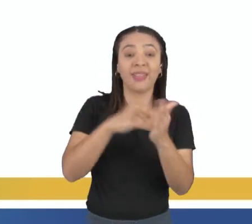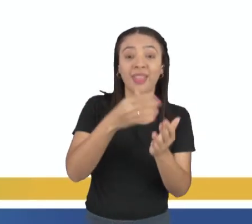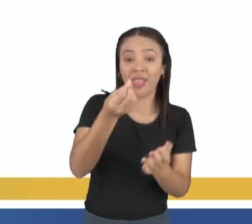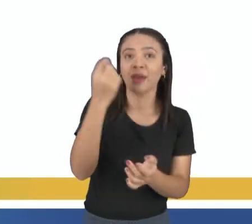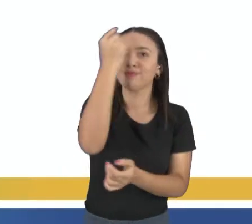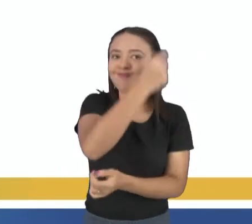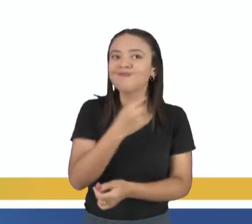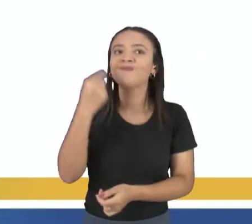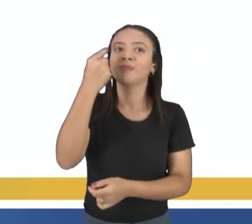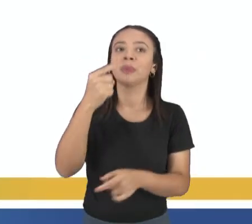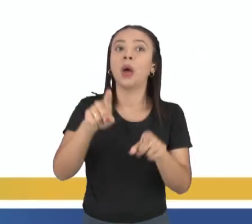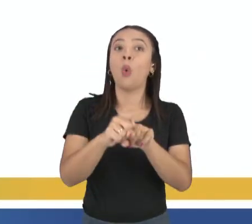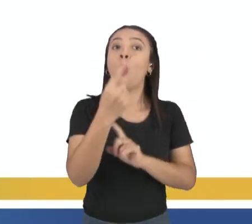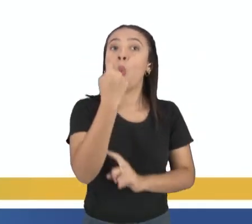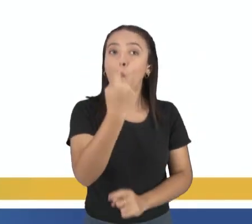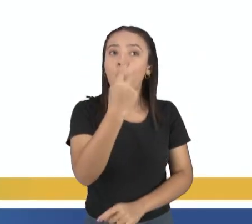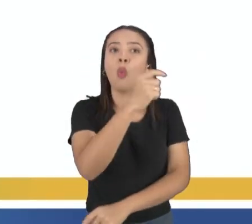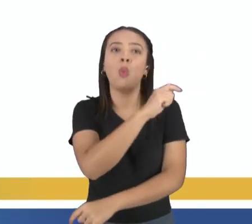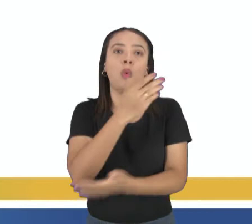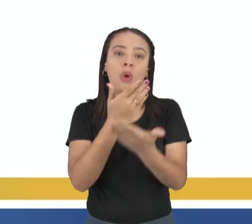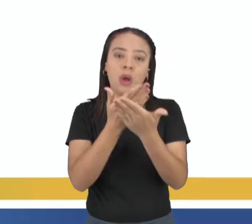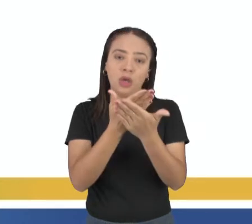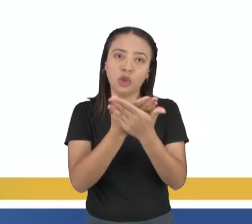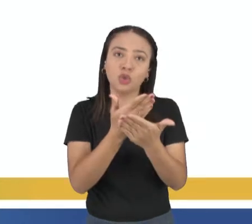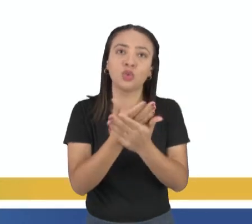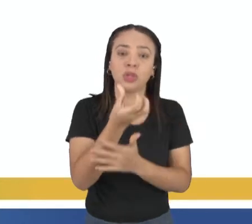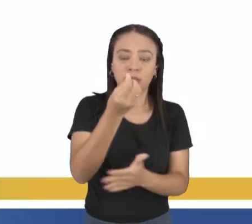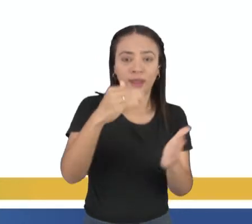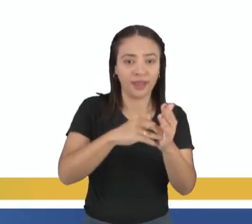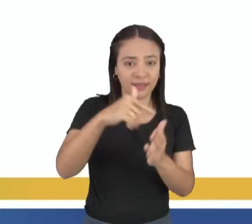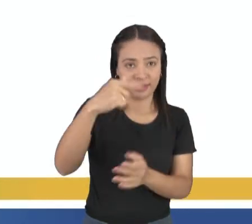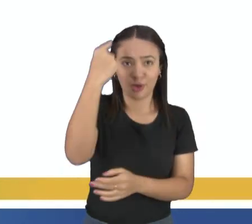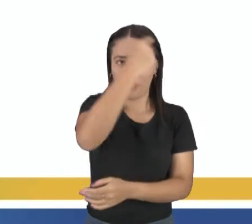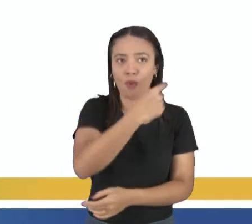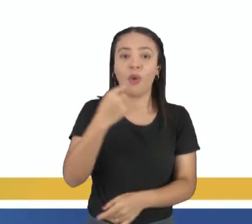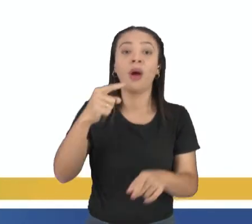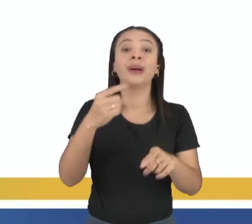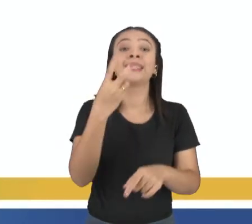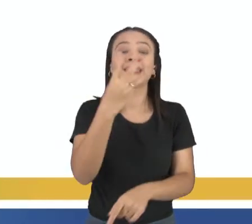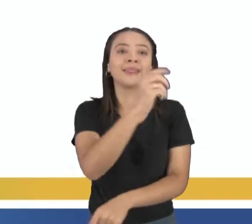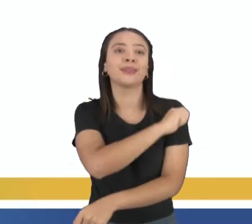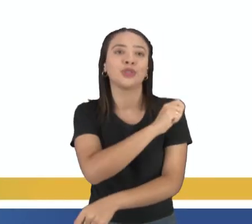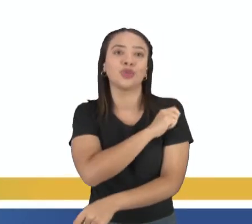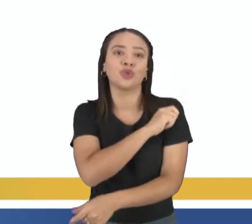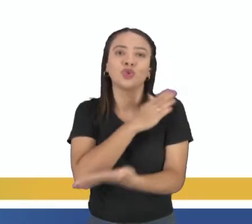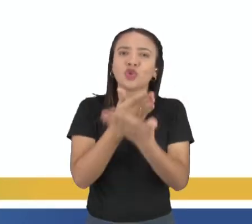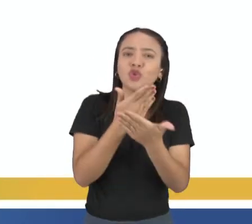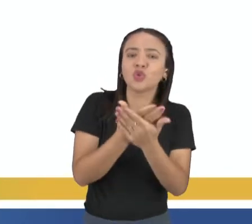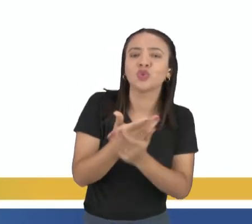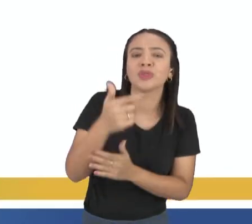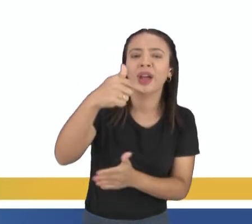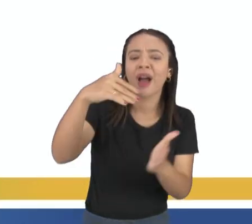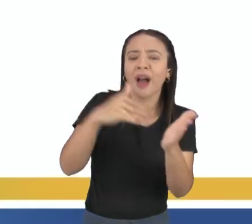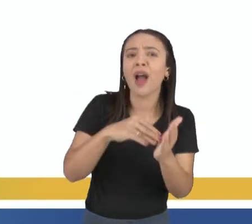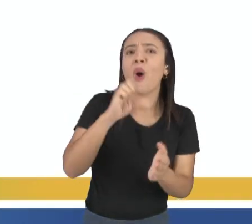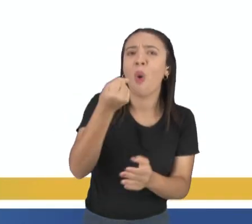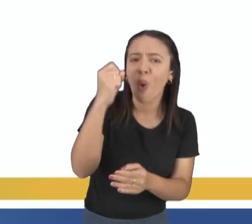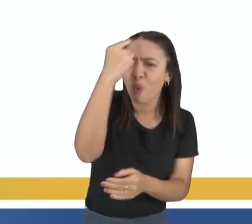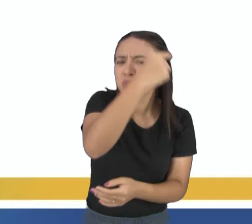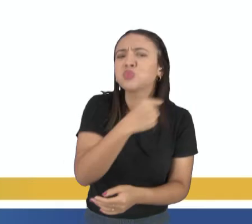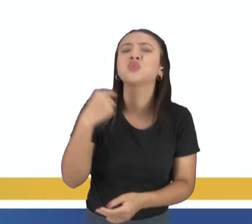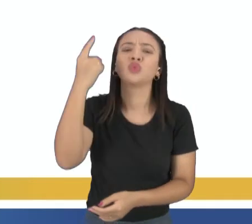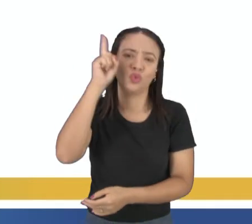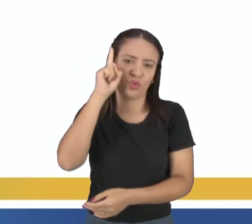entre 5 e 6 horas, 1 aluno estuda entre 6 e 7 horas e 3 alunos dedicam de 7 a 8